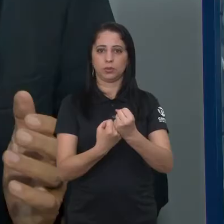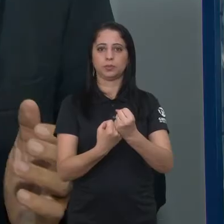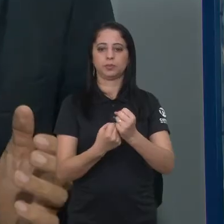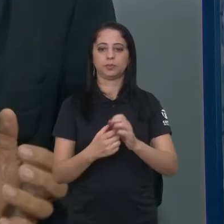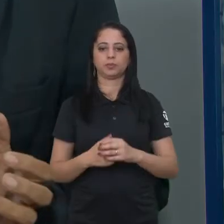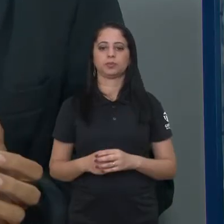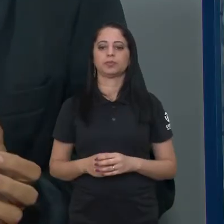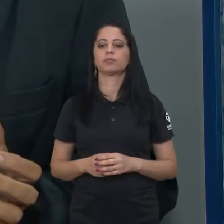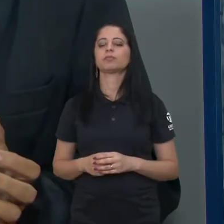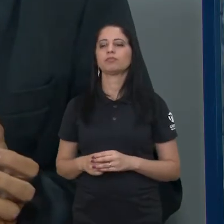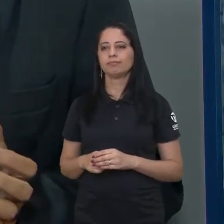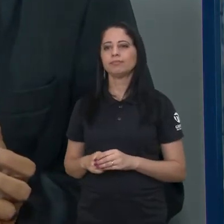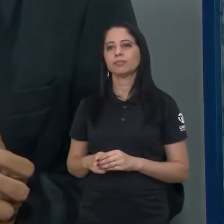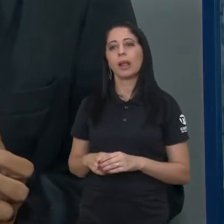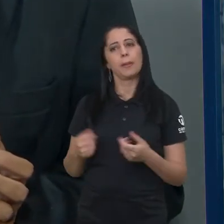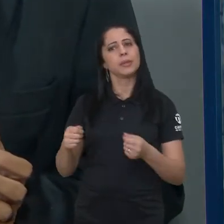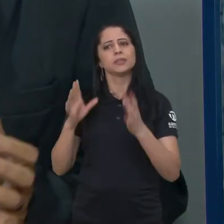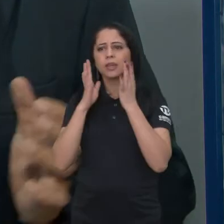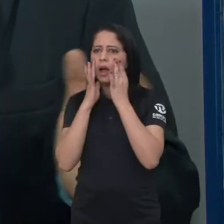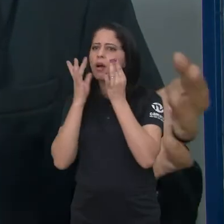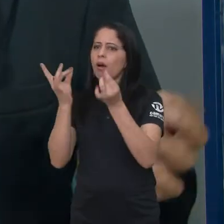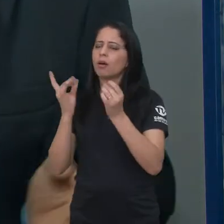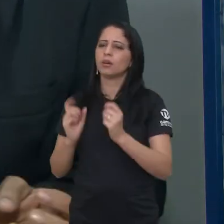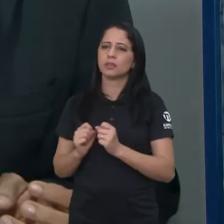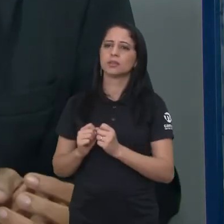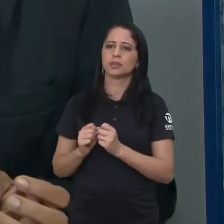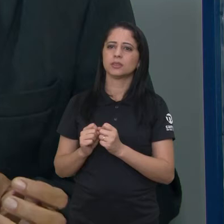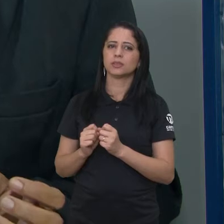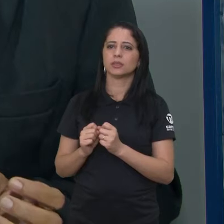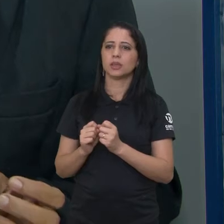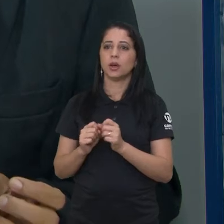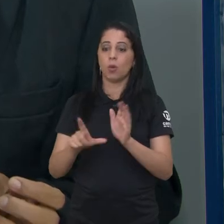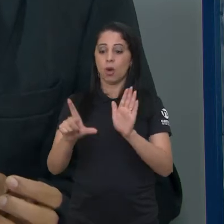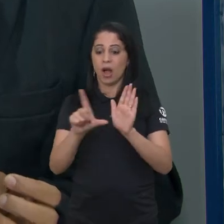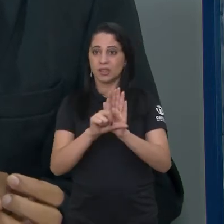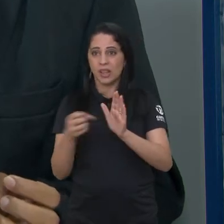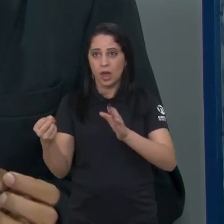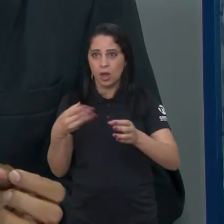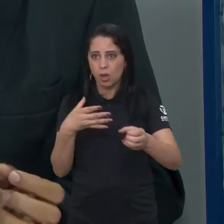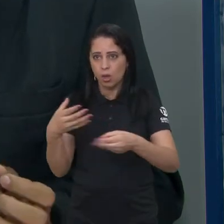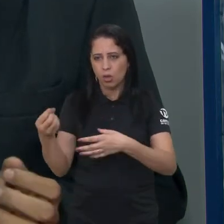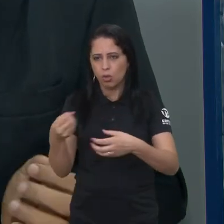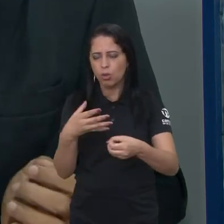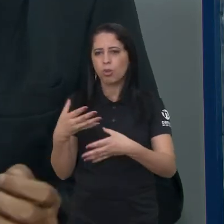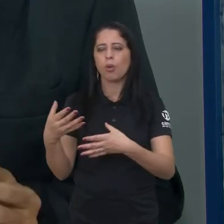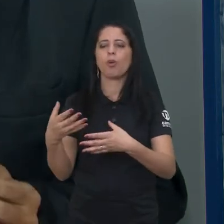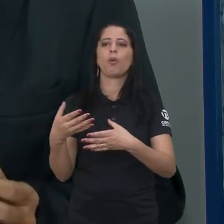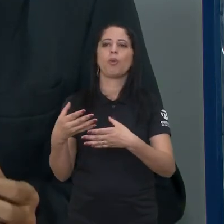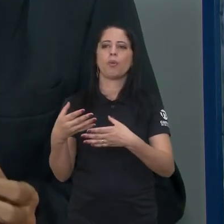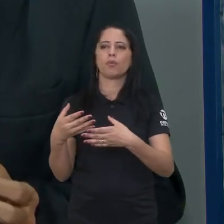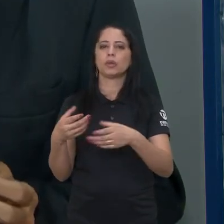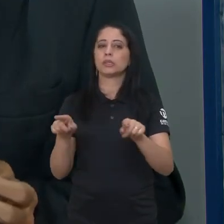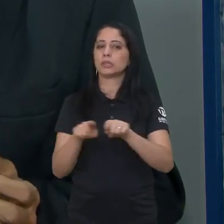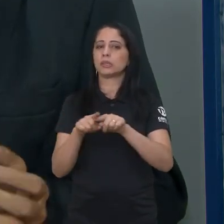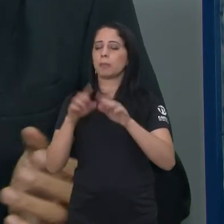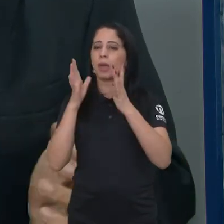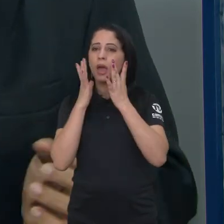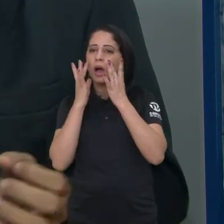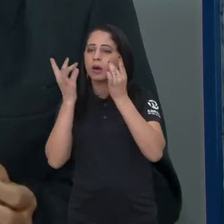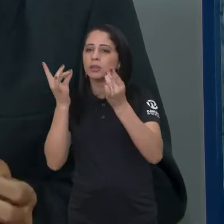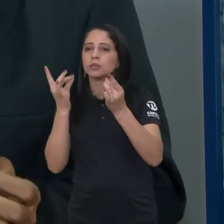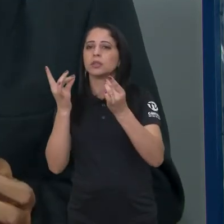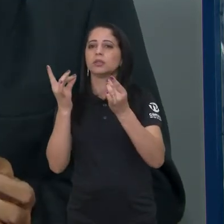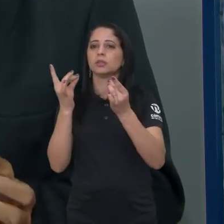games. Ficando atento às novas legislações que vão surgindo, ficando atento a